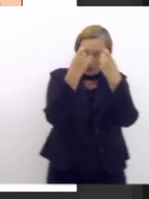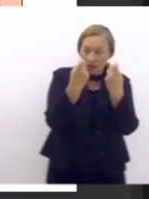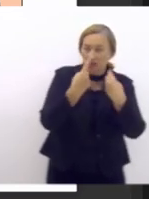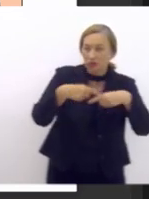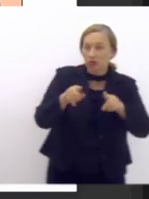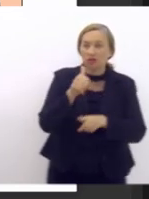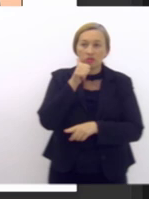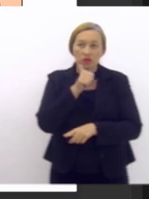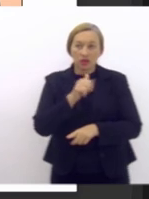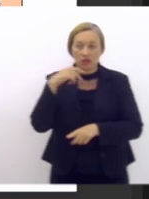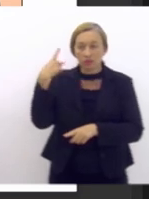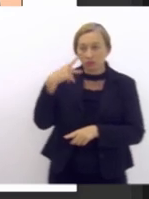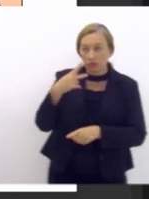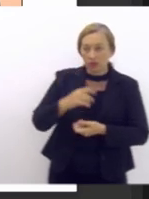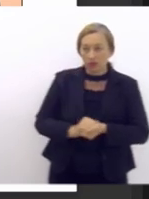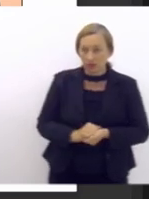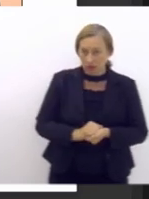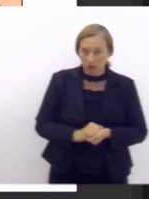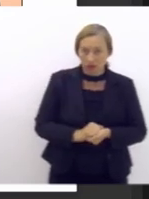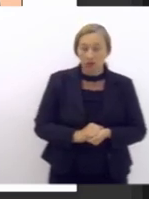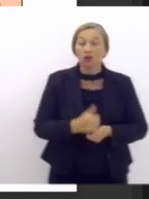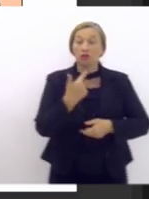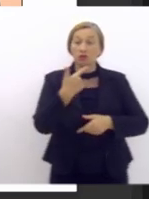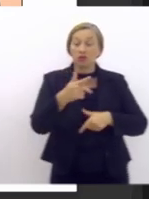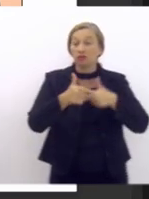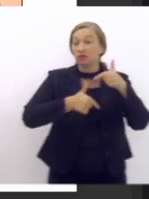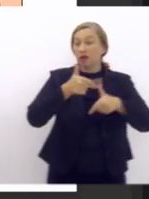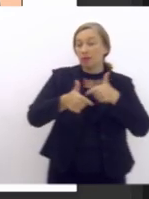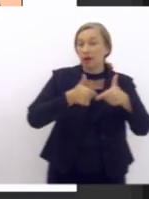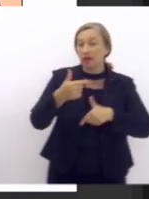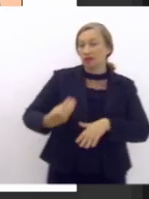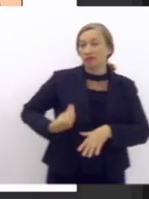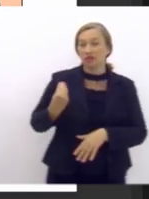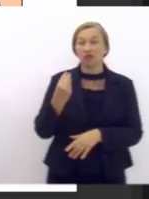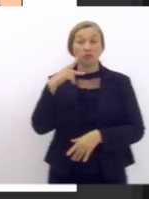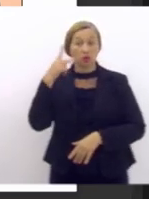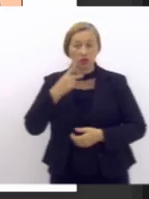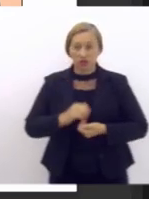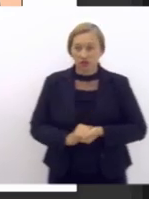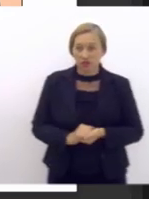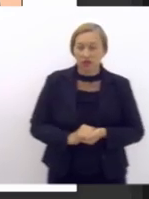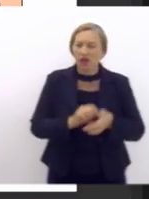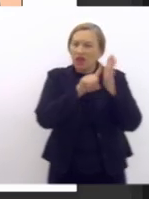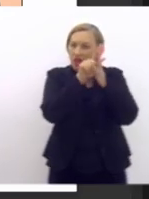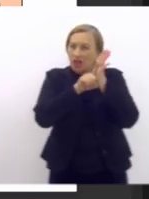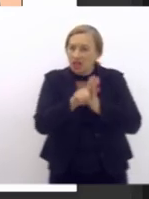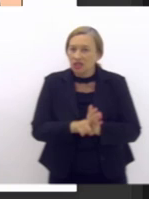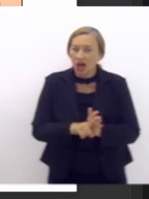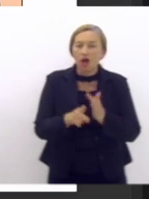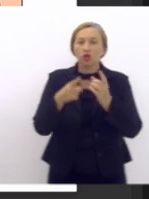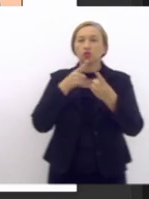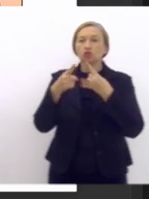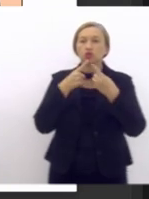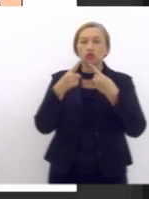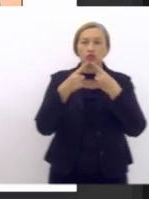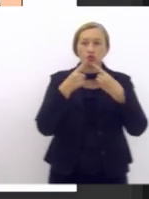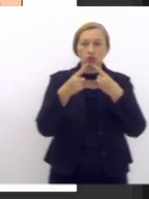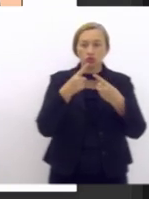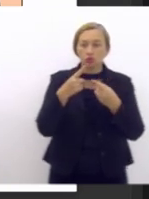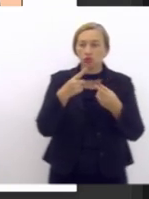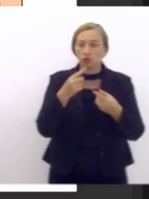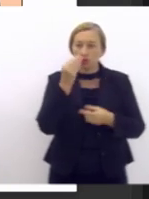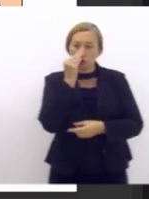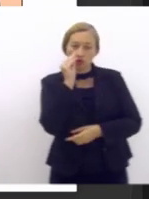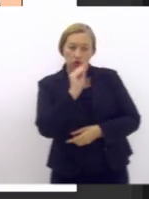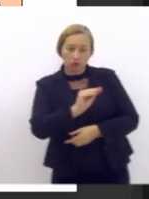contra as mulheres relacionados à sua atuação na vida política, analisar os discursos ofensivos proferidos por